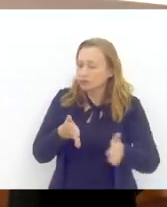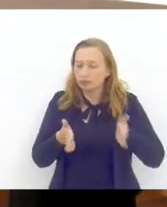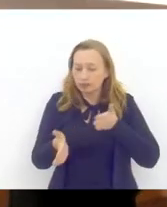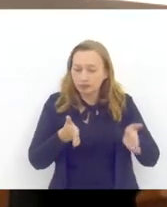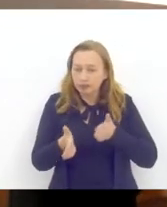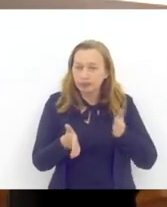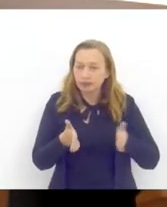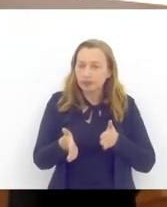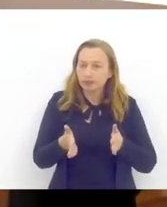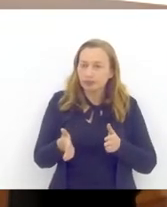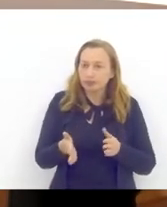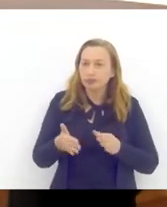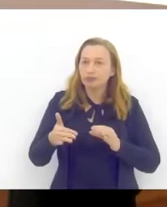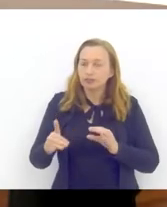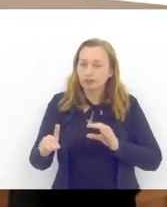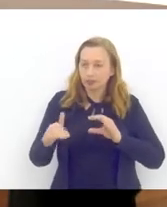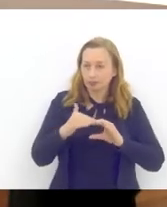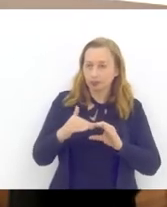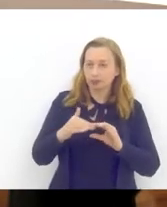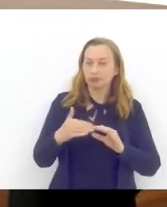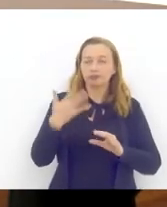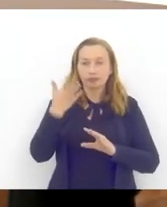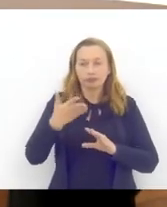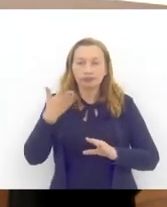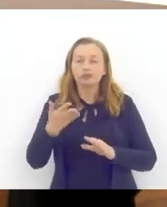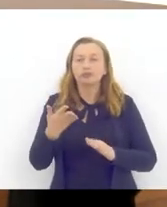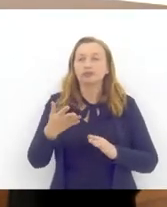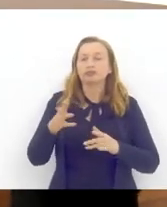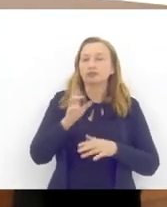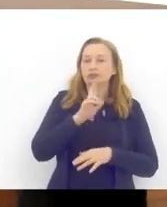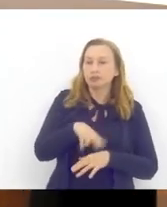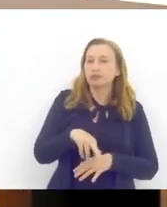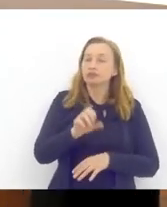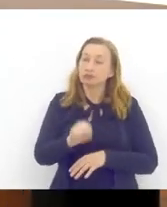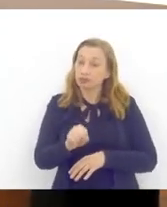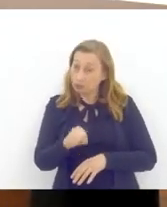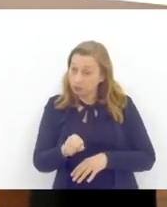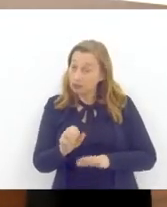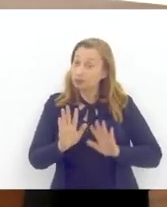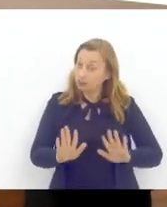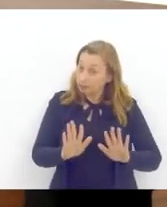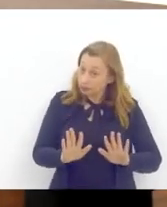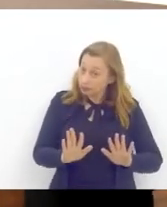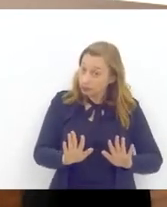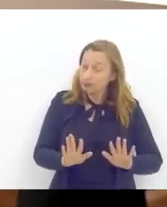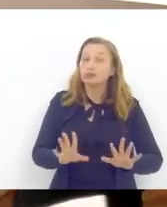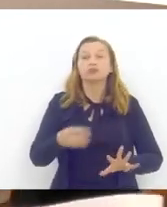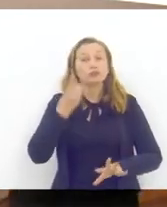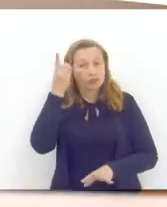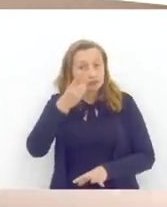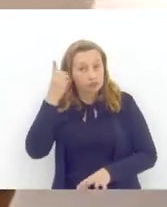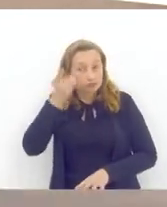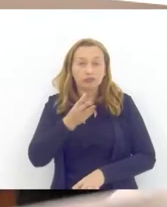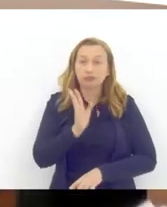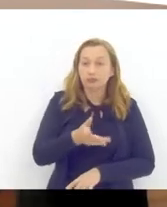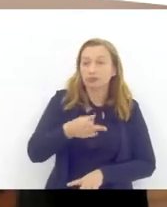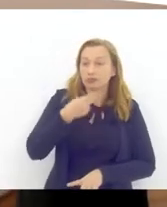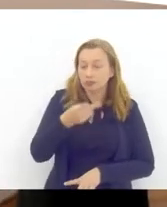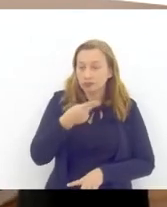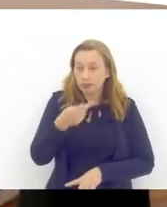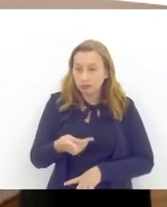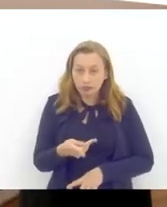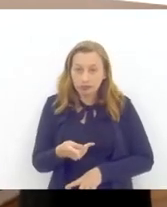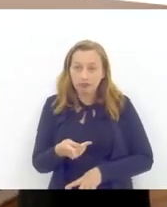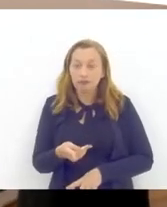dessa mensagem. Responderam que sim, que, entretanto, como os deputados aqui já